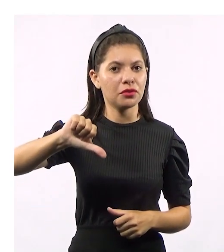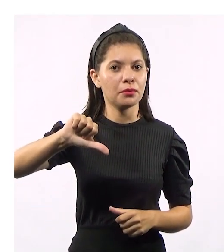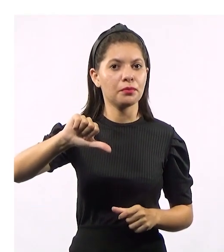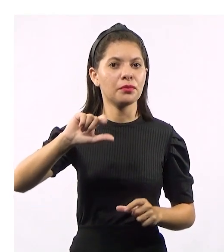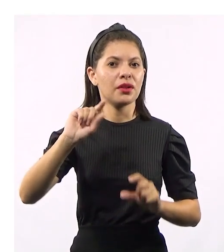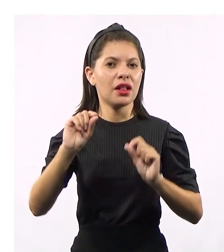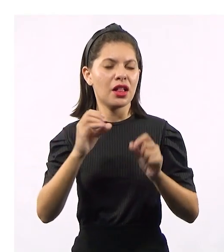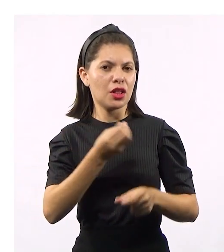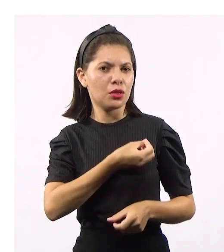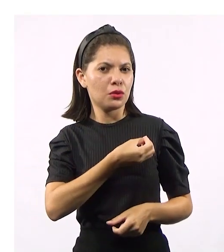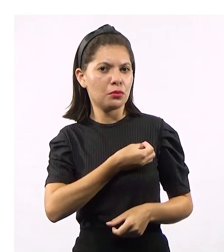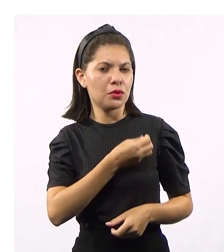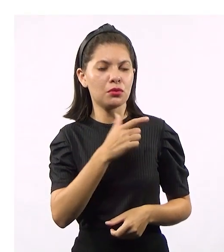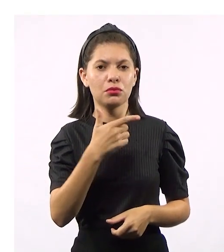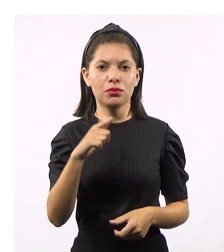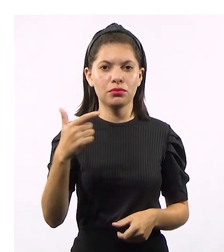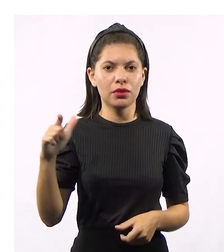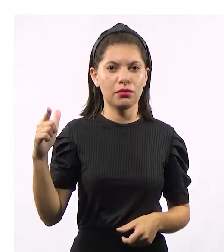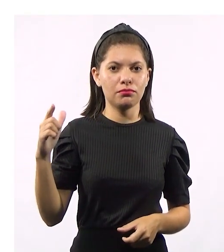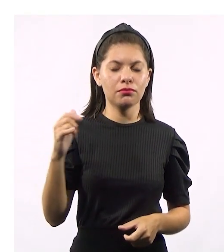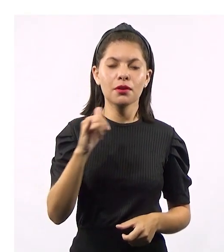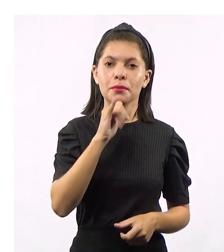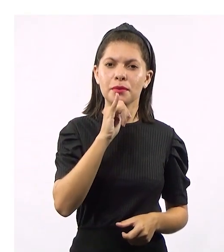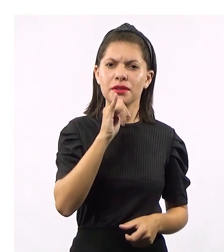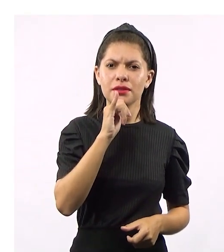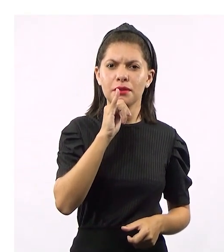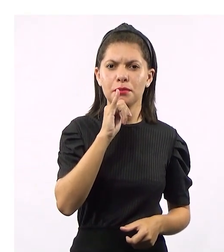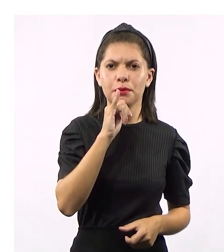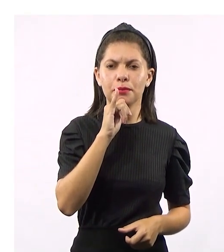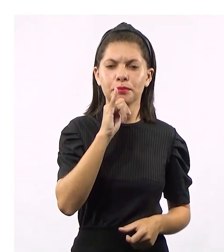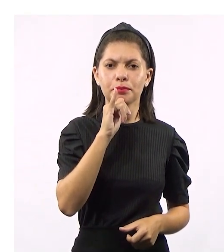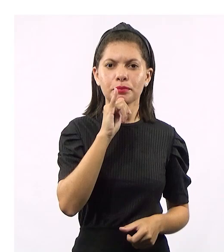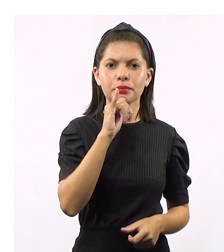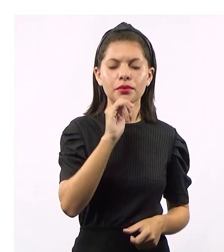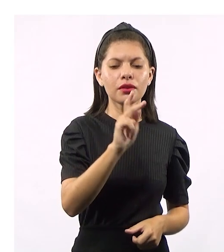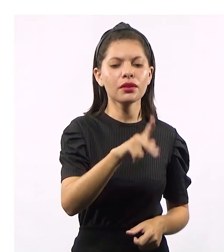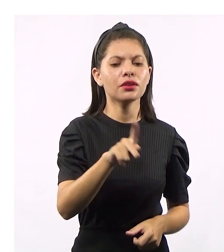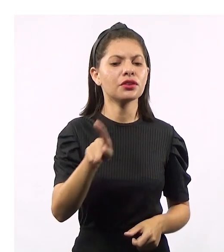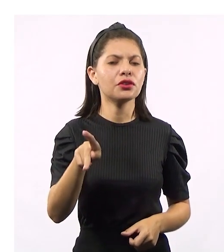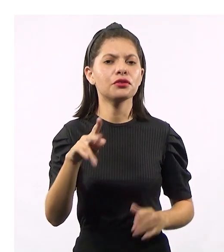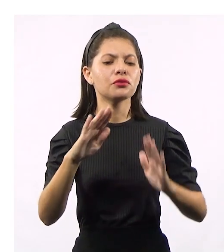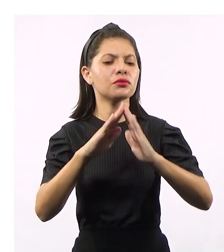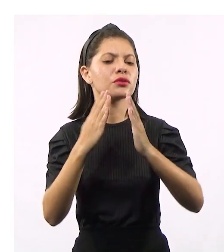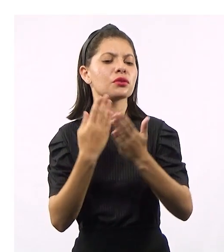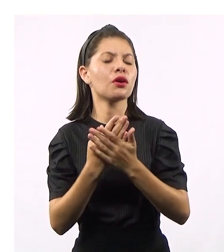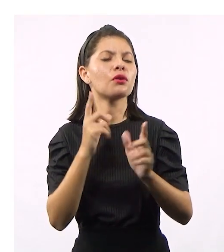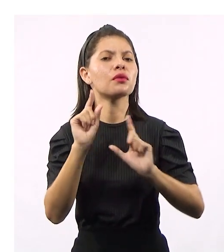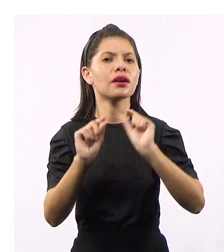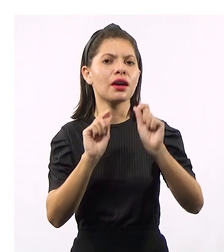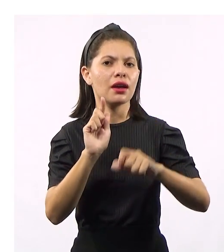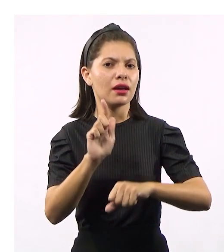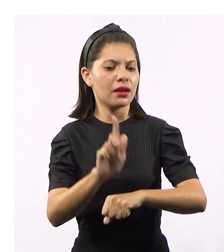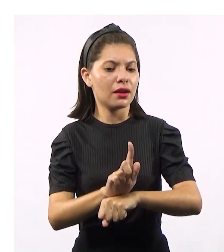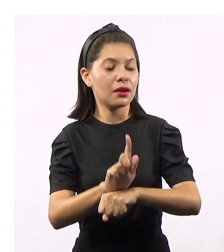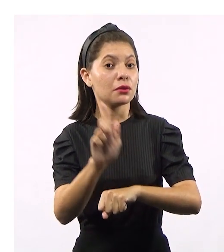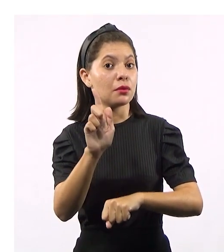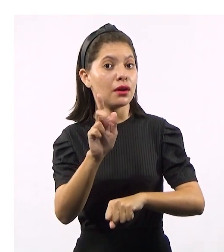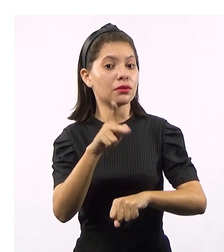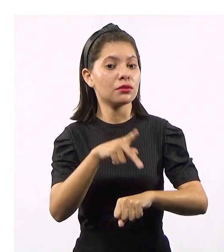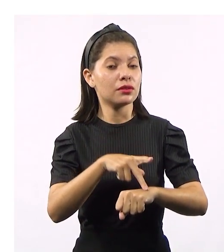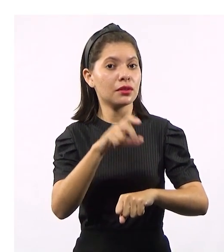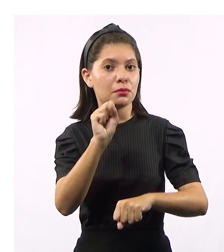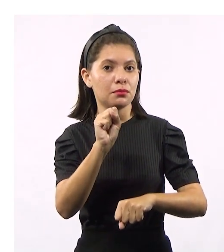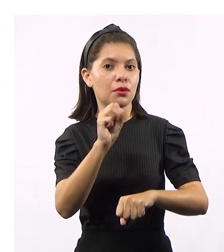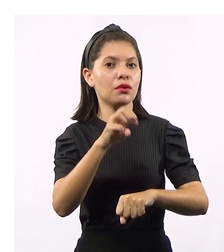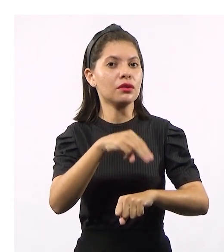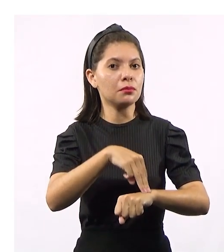que não seja numérico. Por exemplo, qual o nível de escolaridade do professor? Ele vai responder se ele é graduado, se ele é